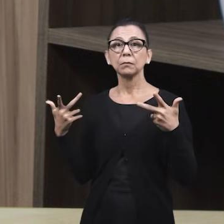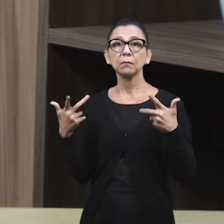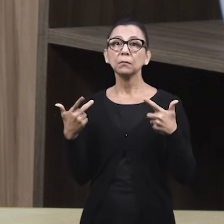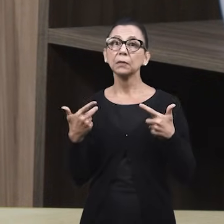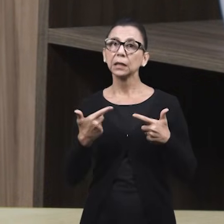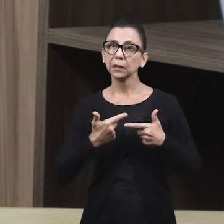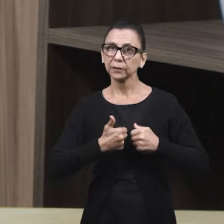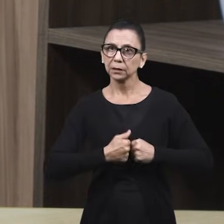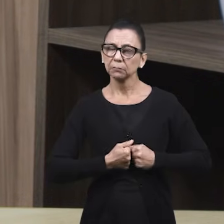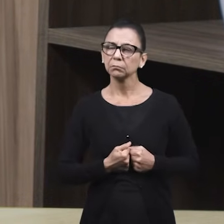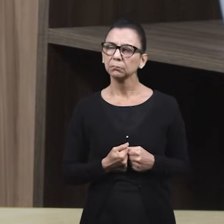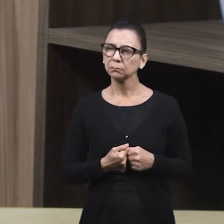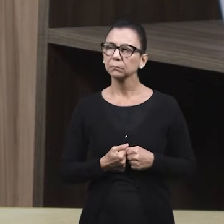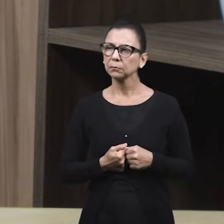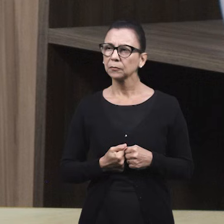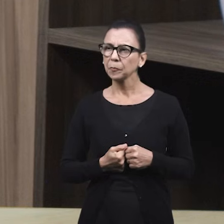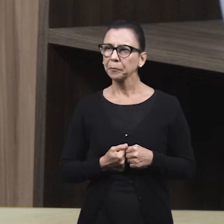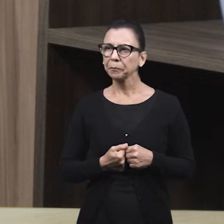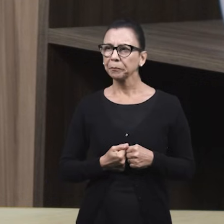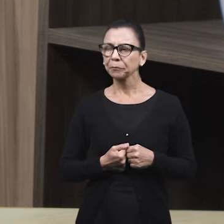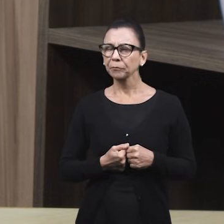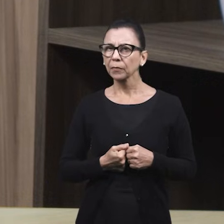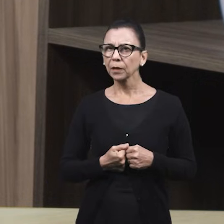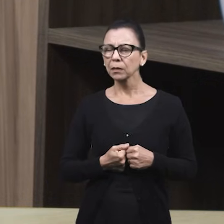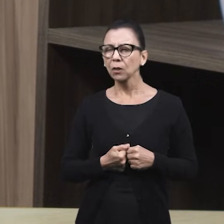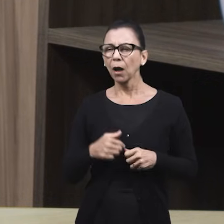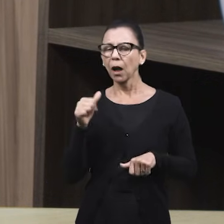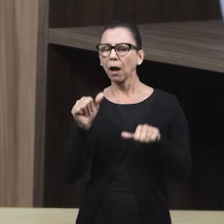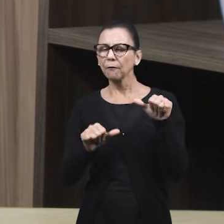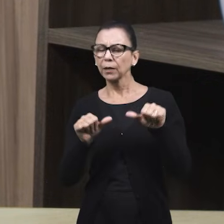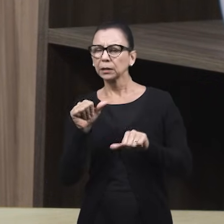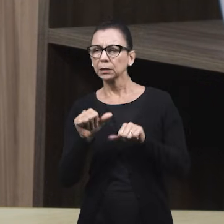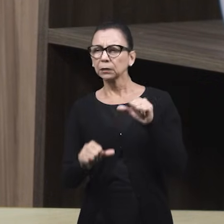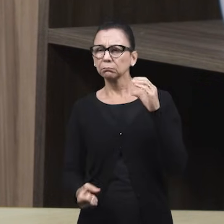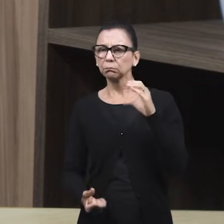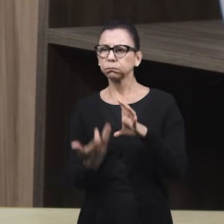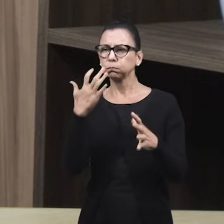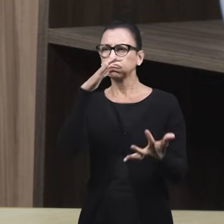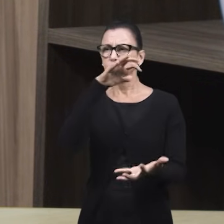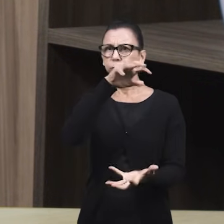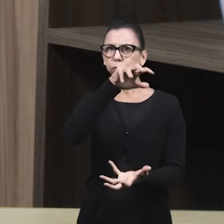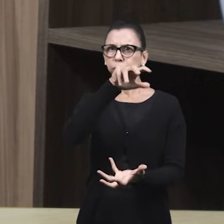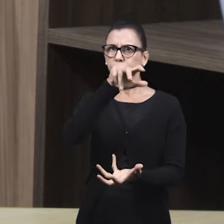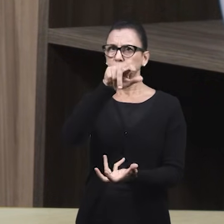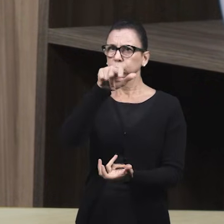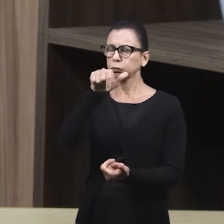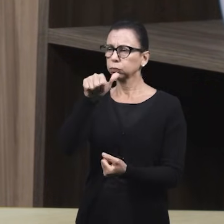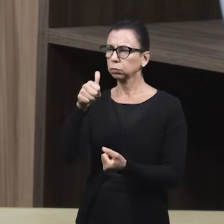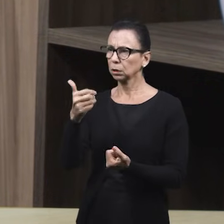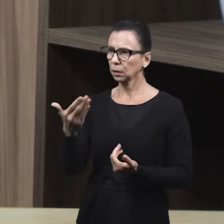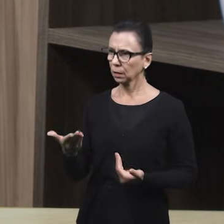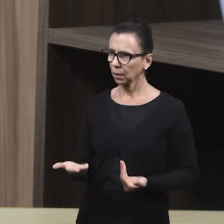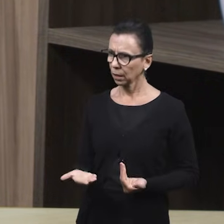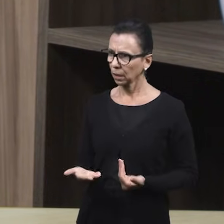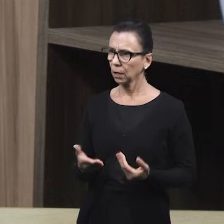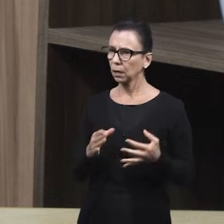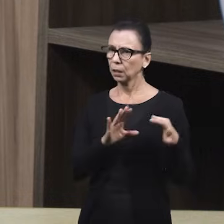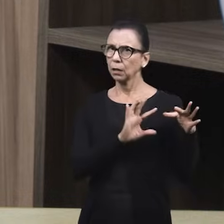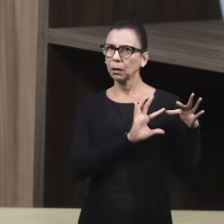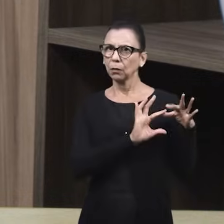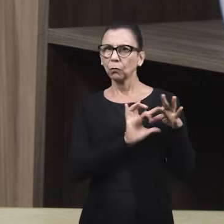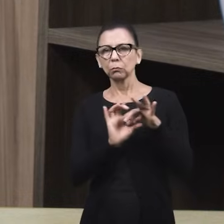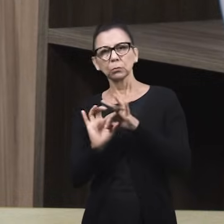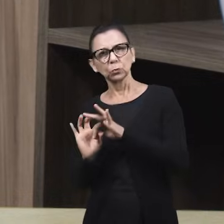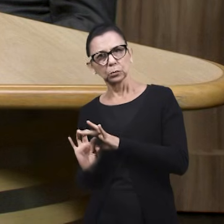a partir de uma simples análise da sua obra, da obra criadora, né? Isso é